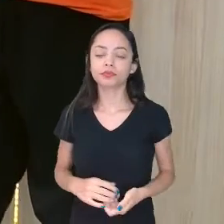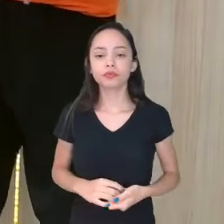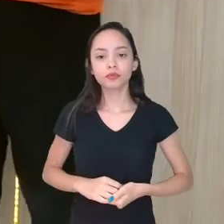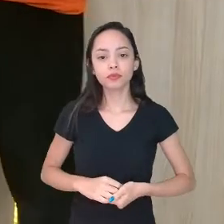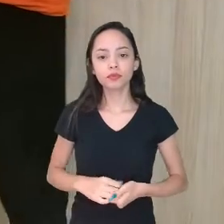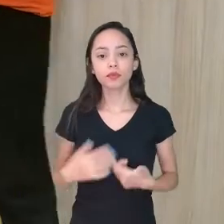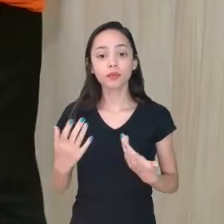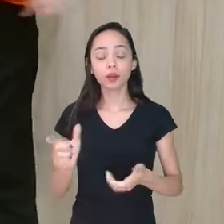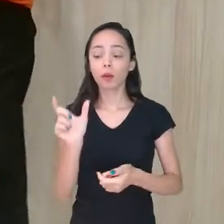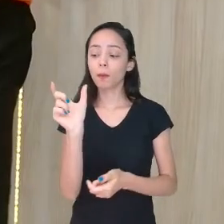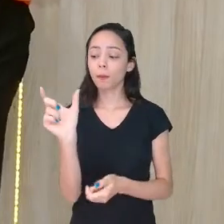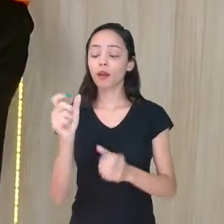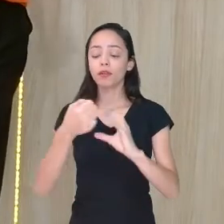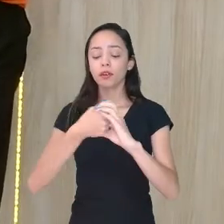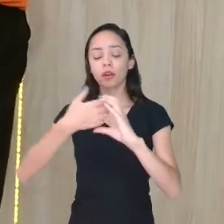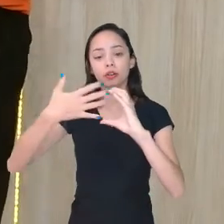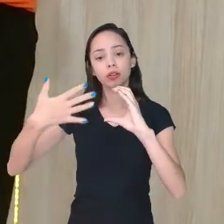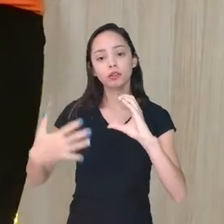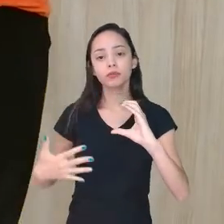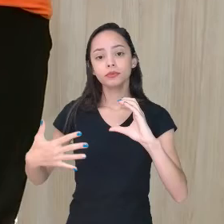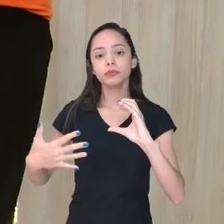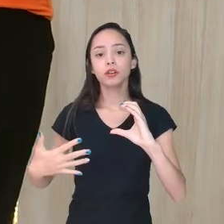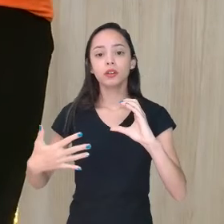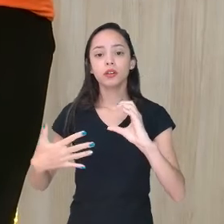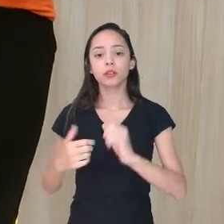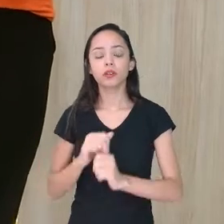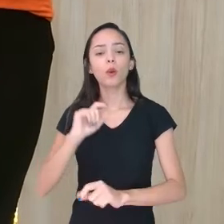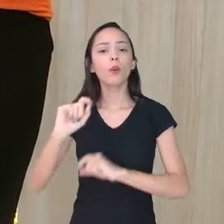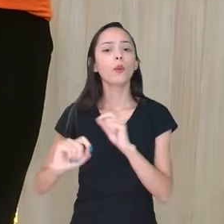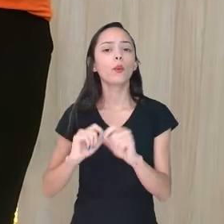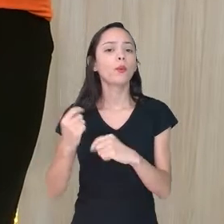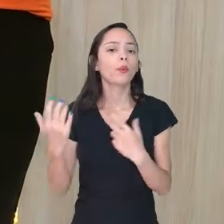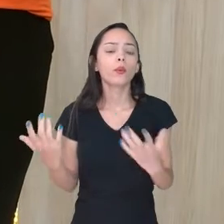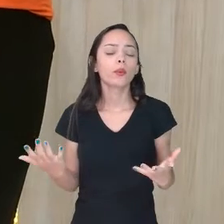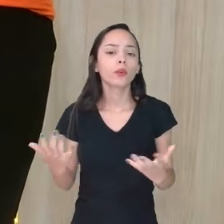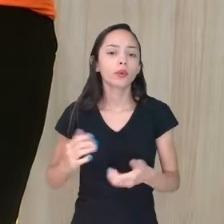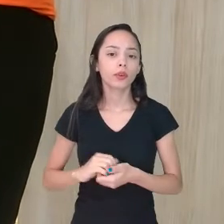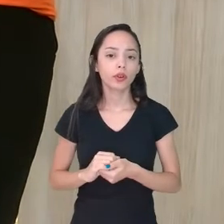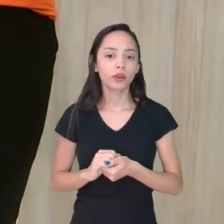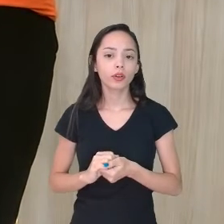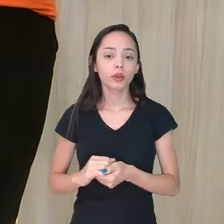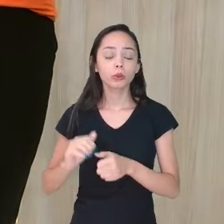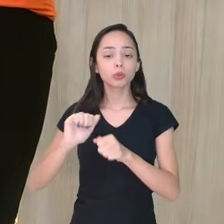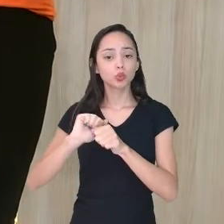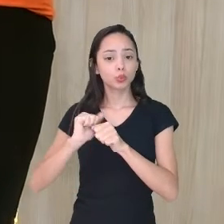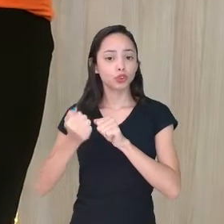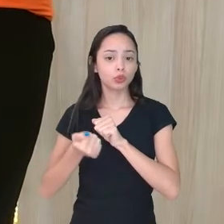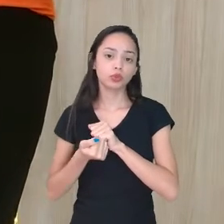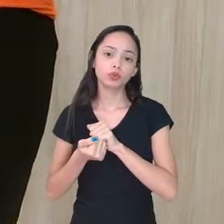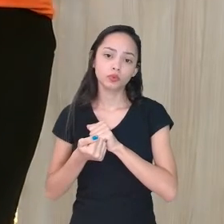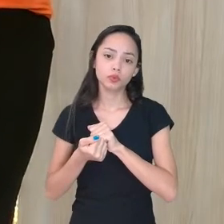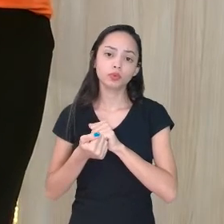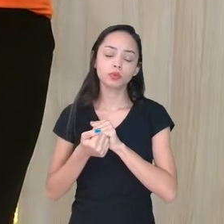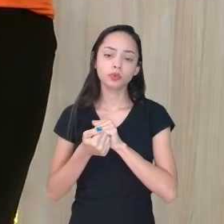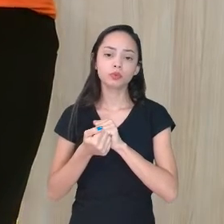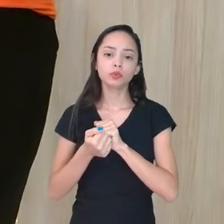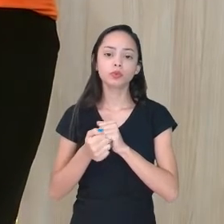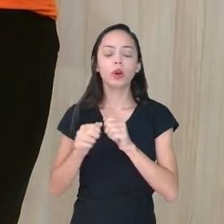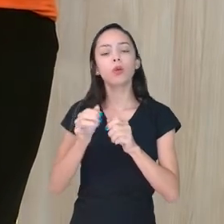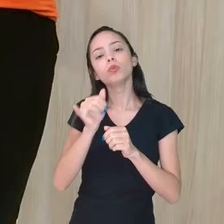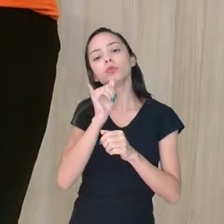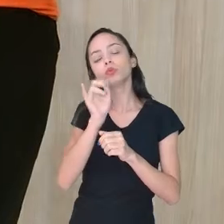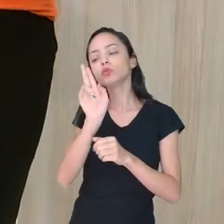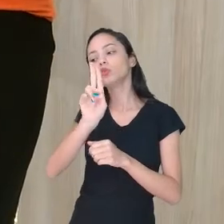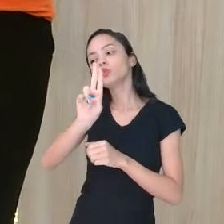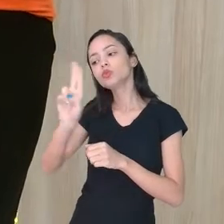Então, ó, são palavras que caracterizam o quê? O substantivo. Ou seja, os nomes,